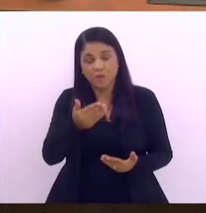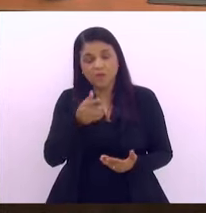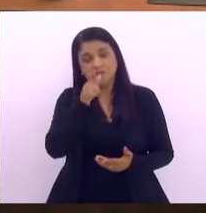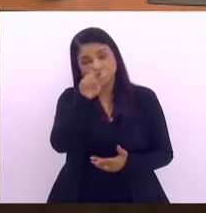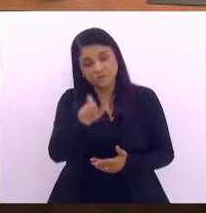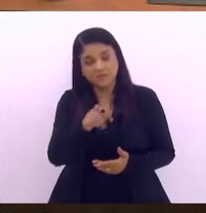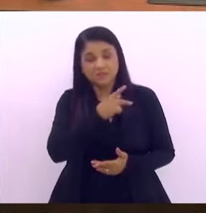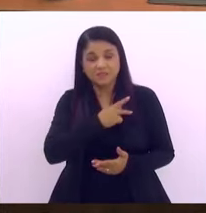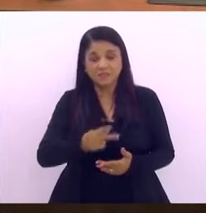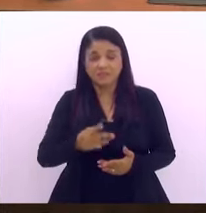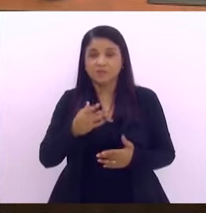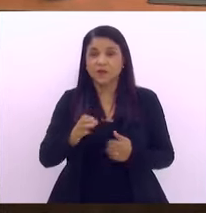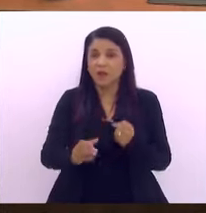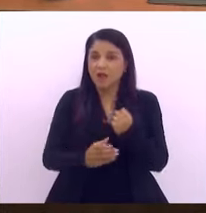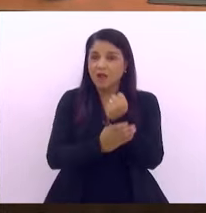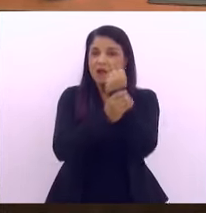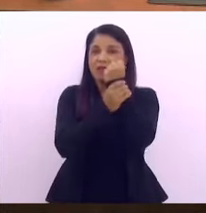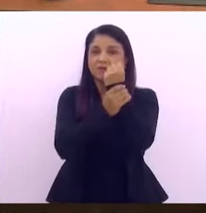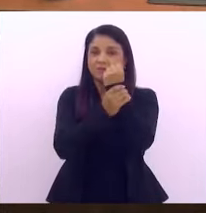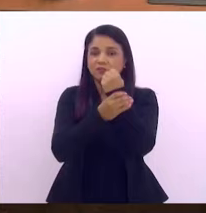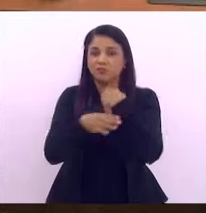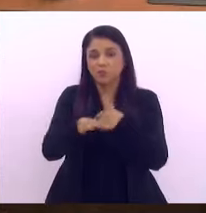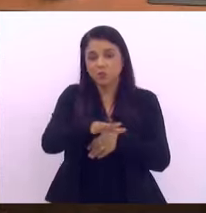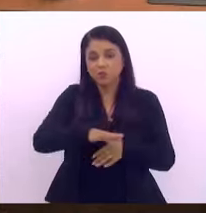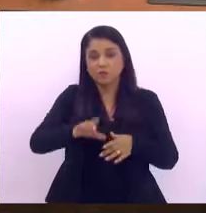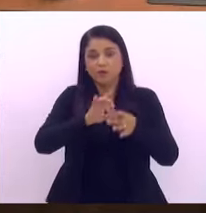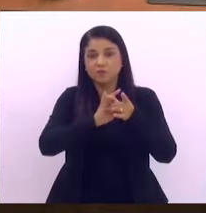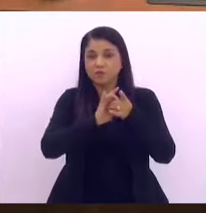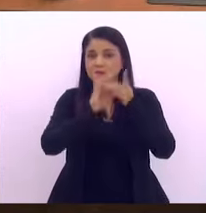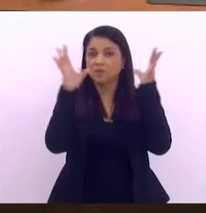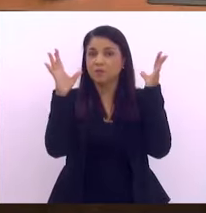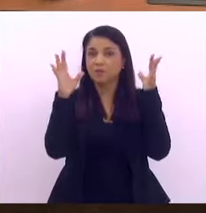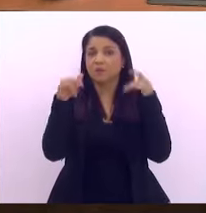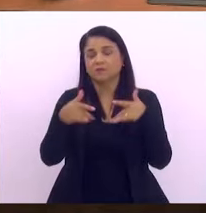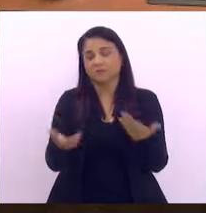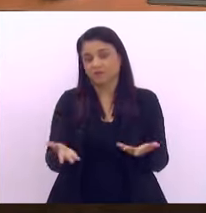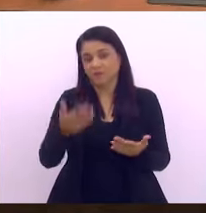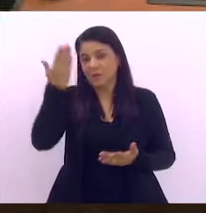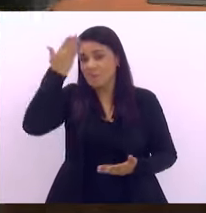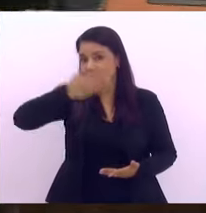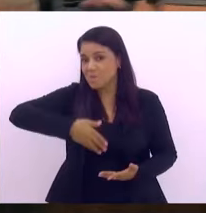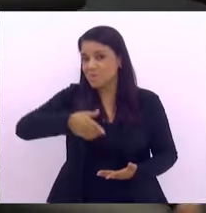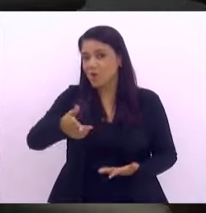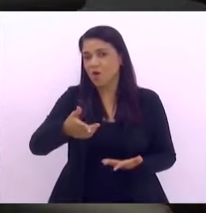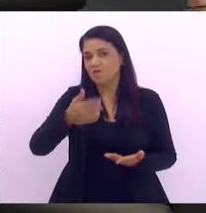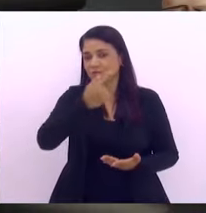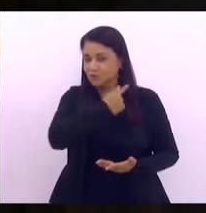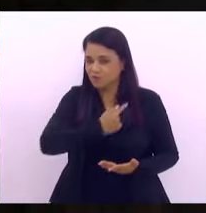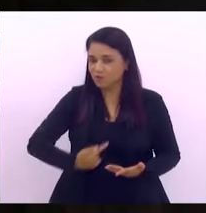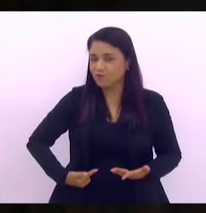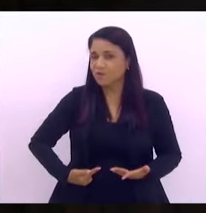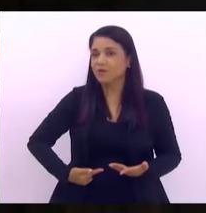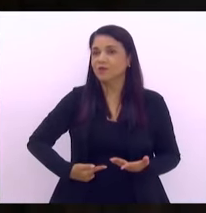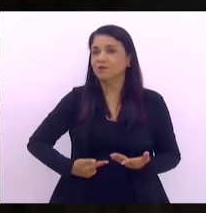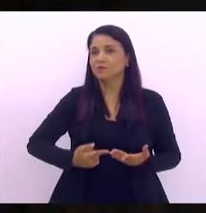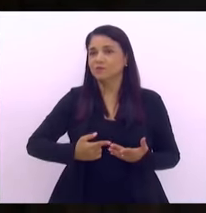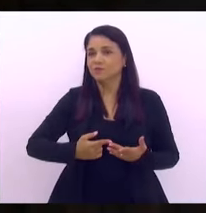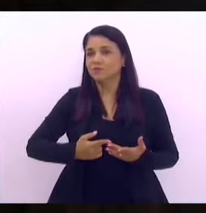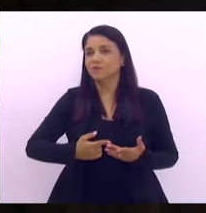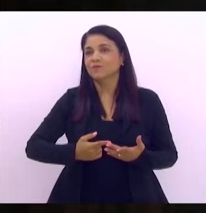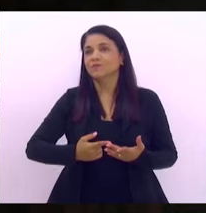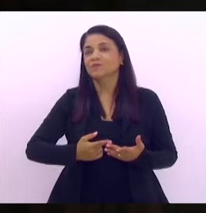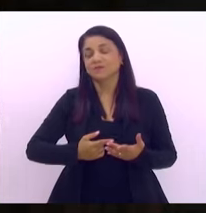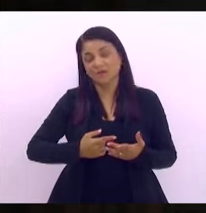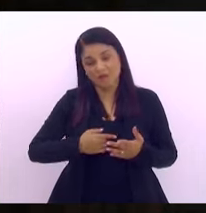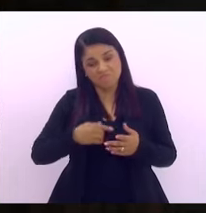intervenção, presidente, para garantir isso, o nosso espaço democrático. Isso é a prova de lisura da governabilidade, que a gente corta na própria carne para querer o